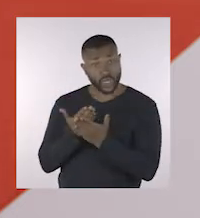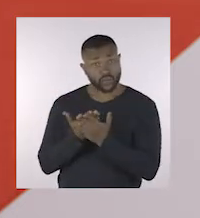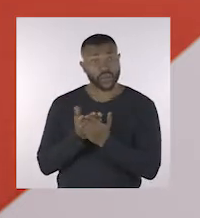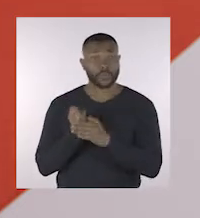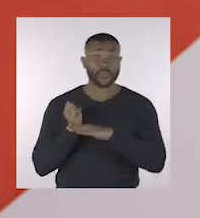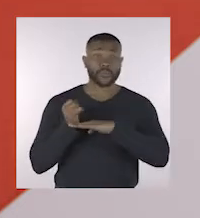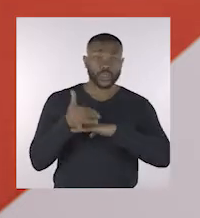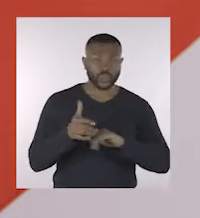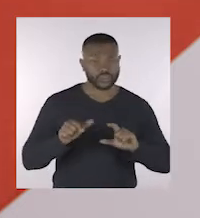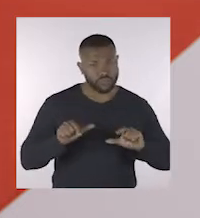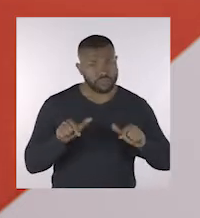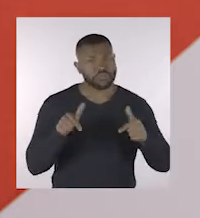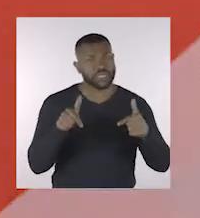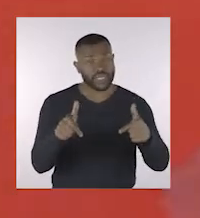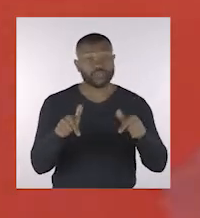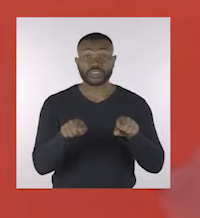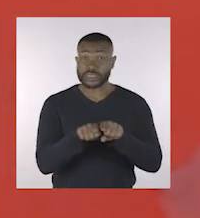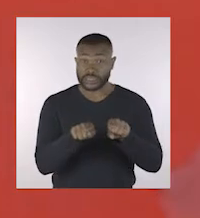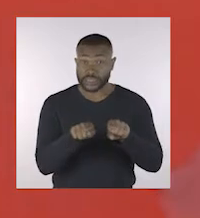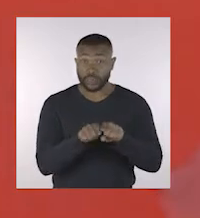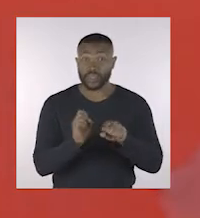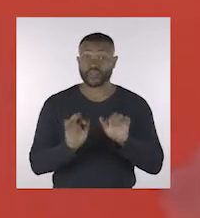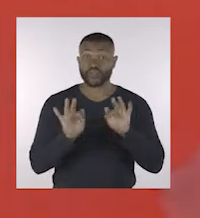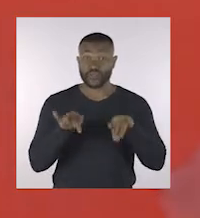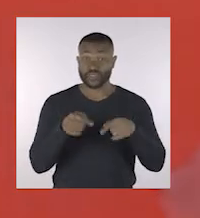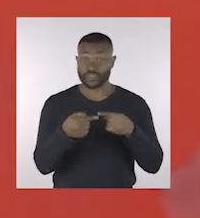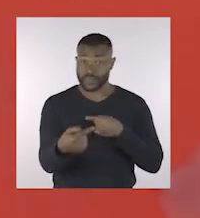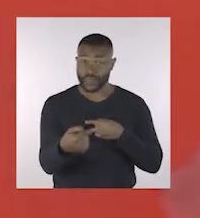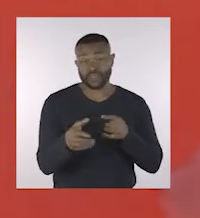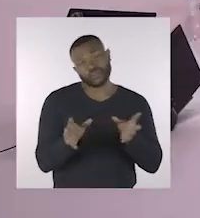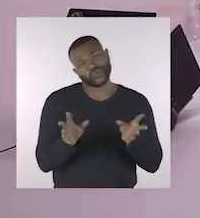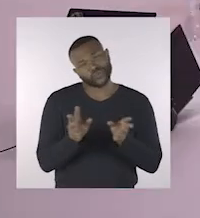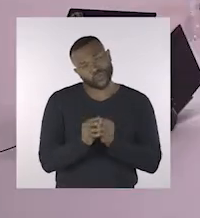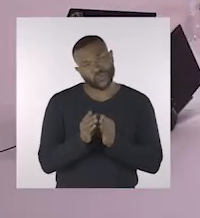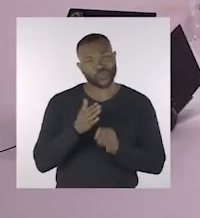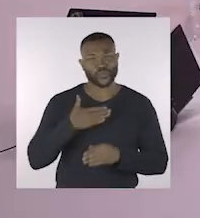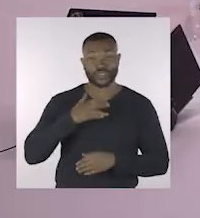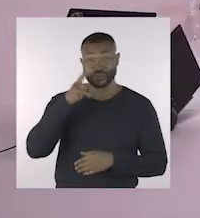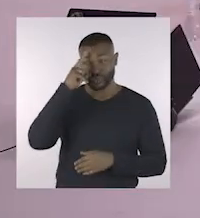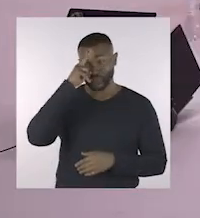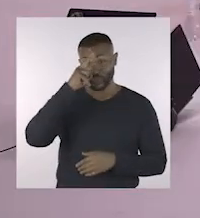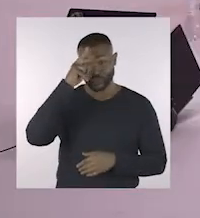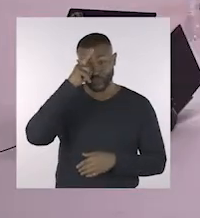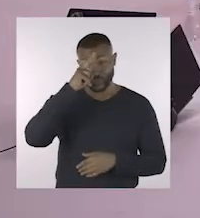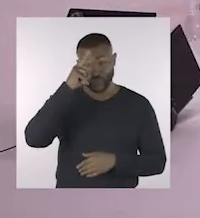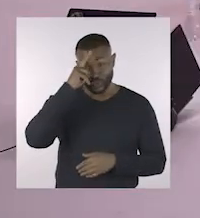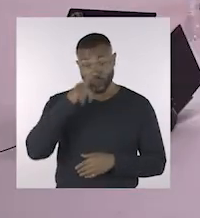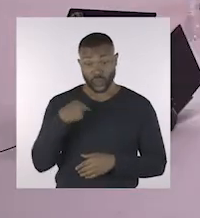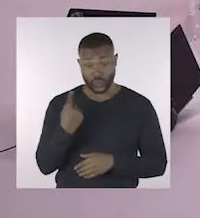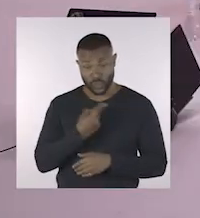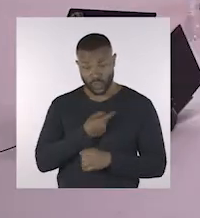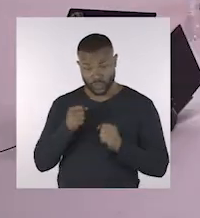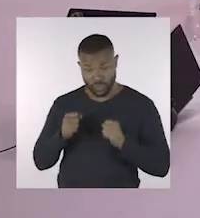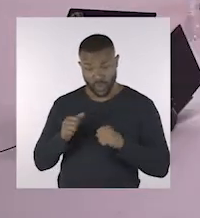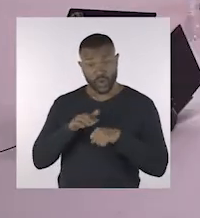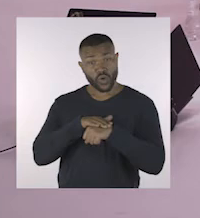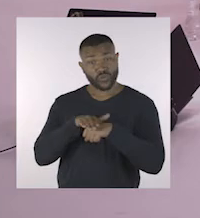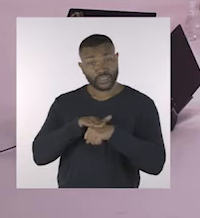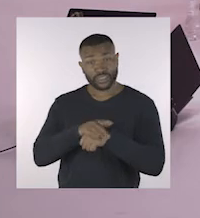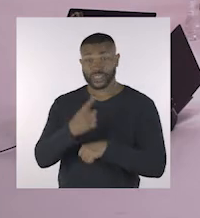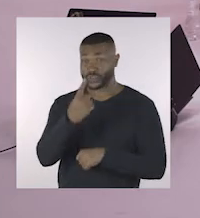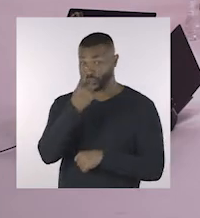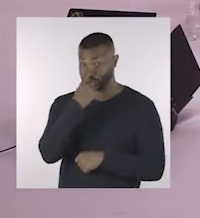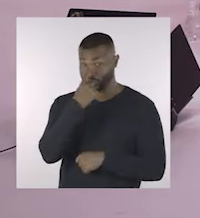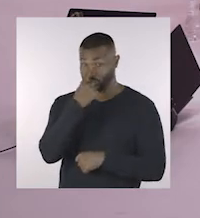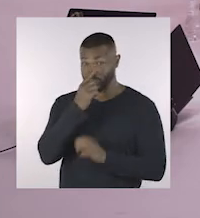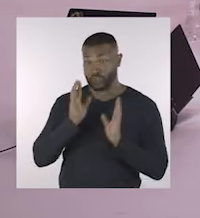Emily tava de Oi e o final de semana então resumidamente é um pouco essa a minha história e nós podemos conversar agora